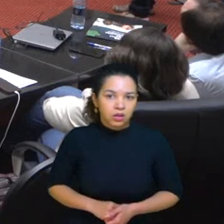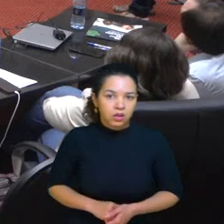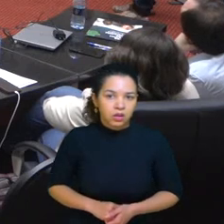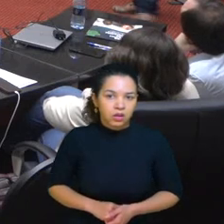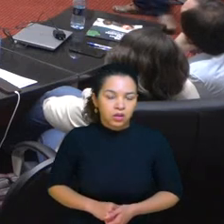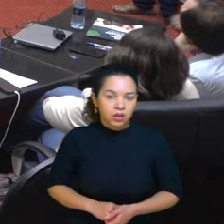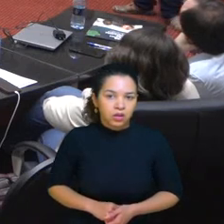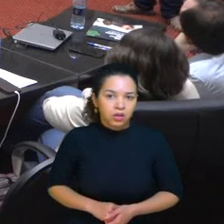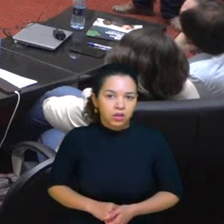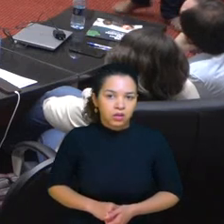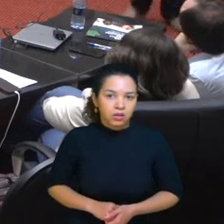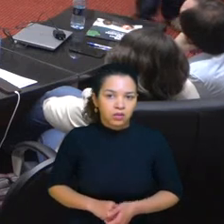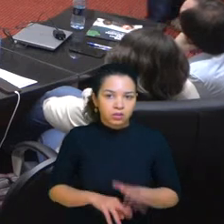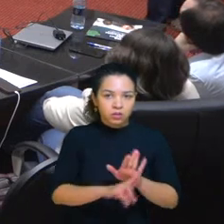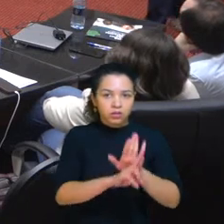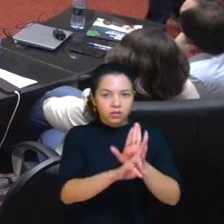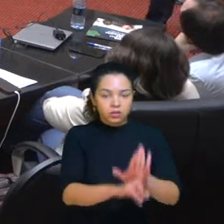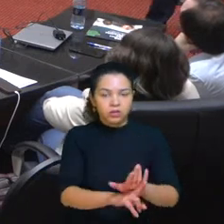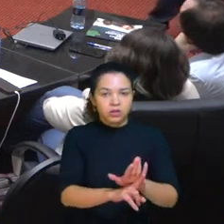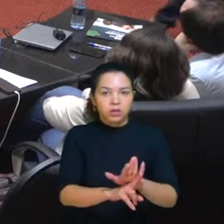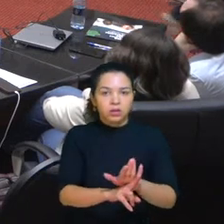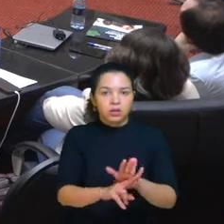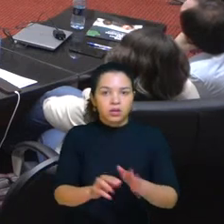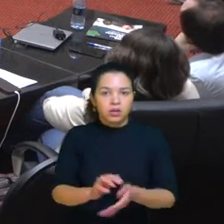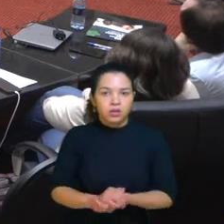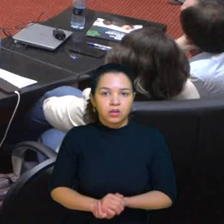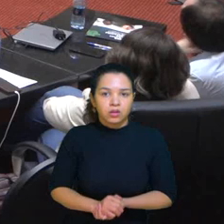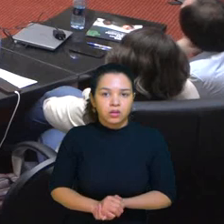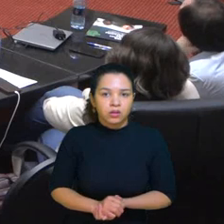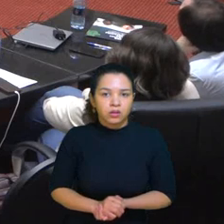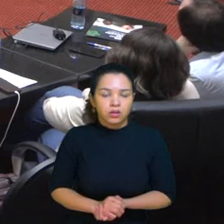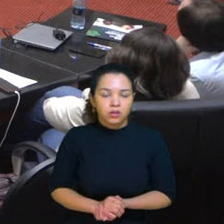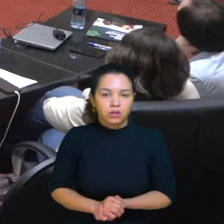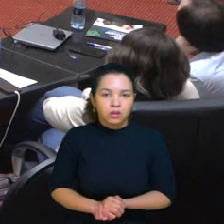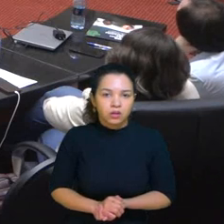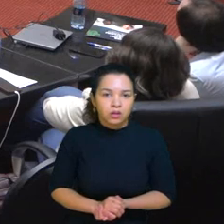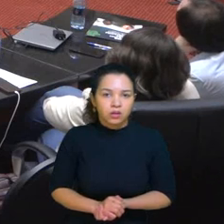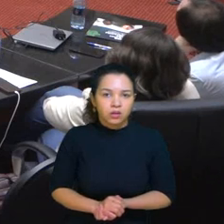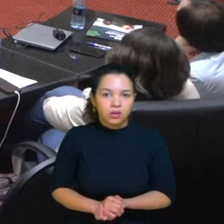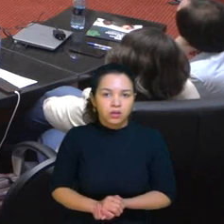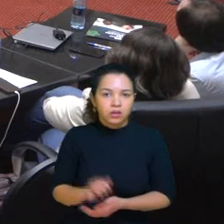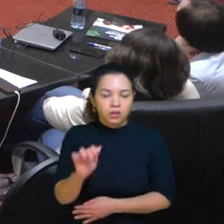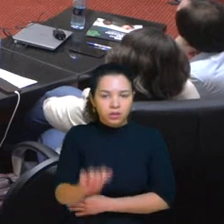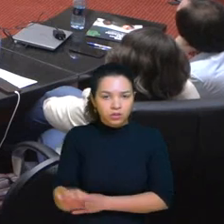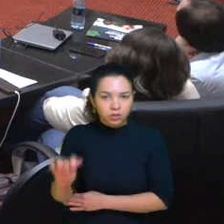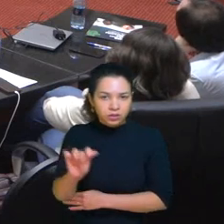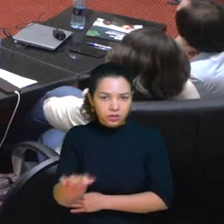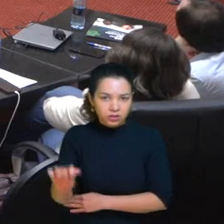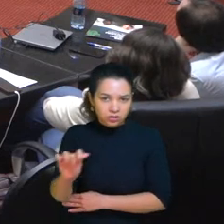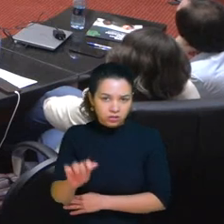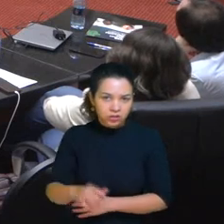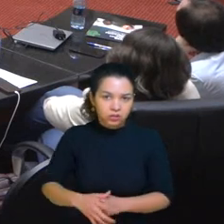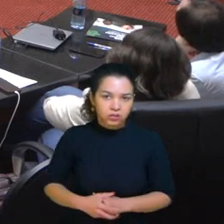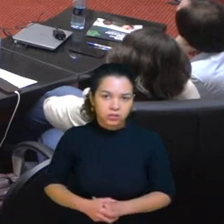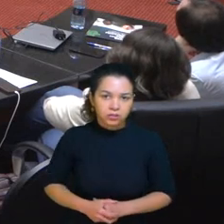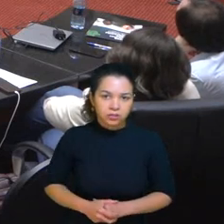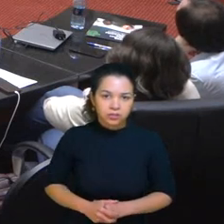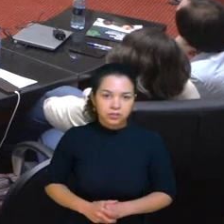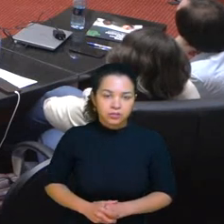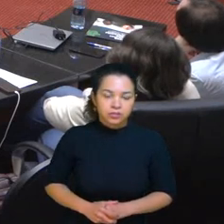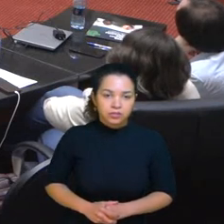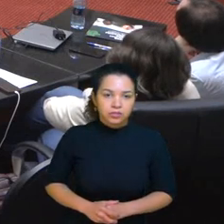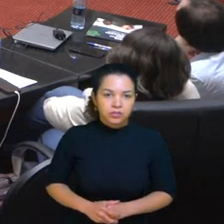a representando a associação Opa ficou melhor né representando a